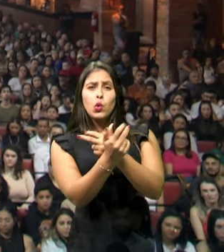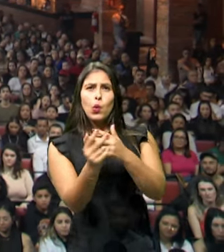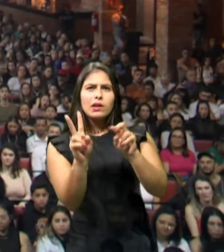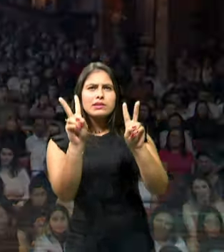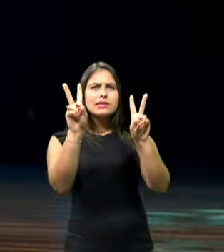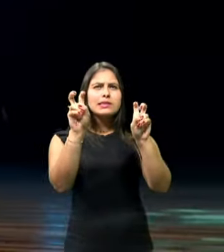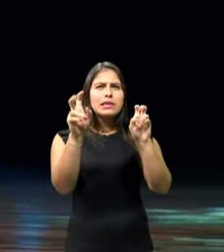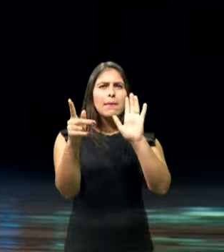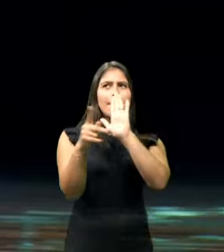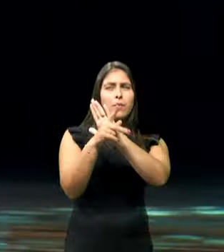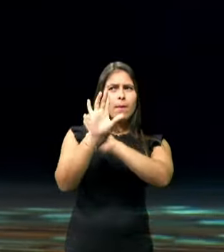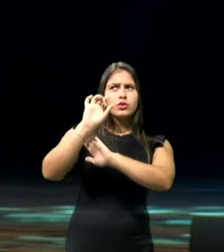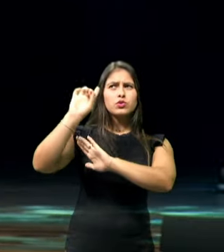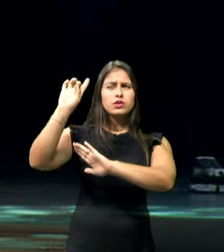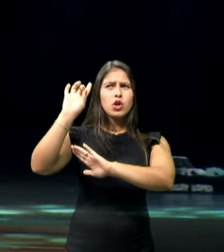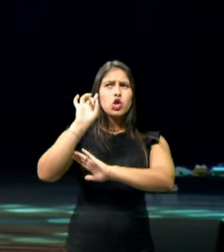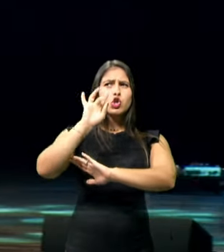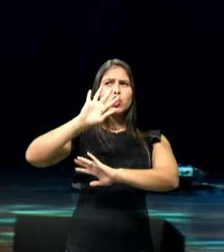mundo transcendental,